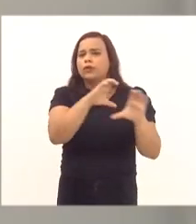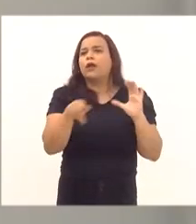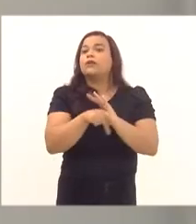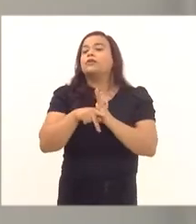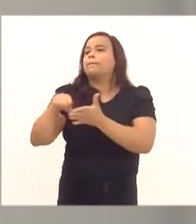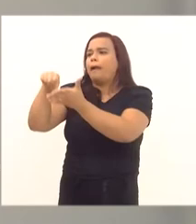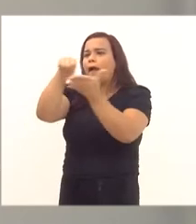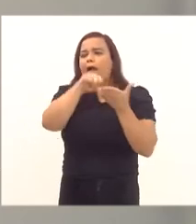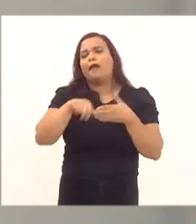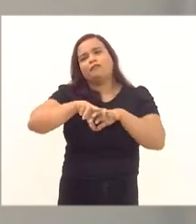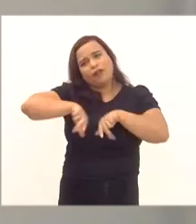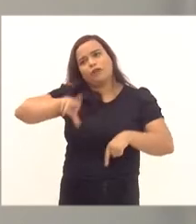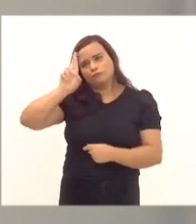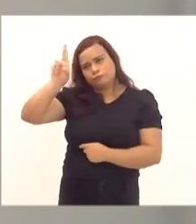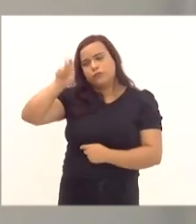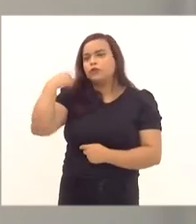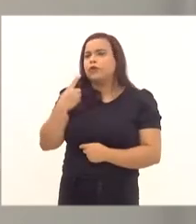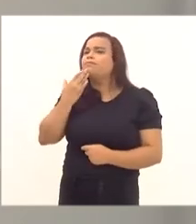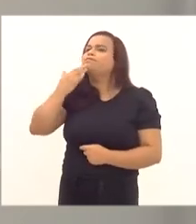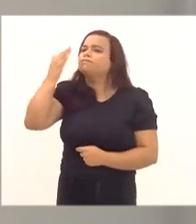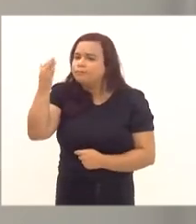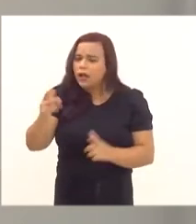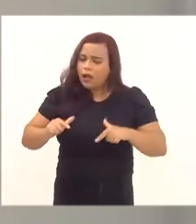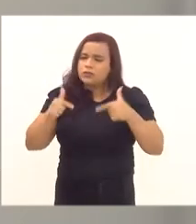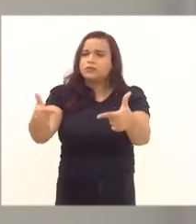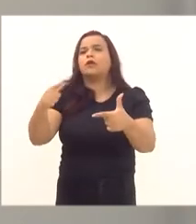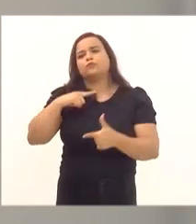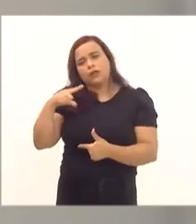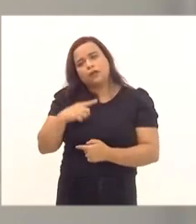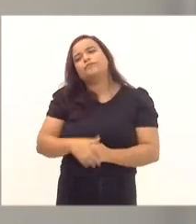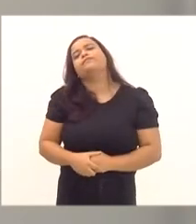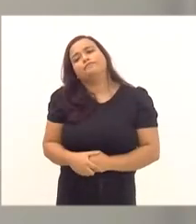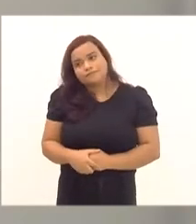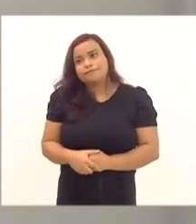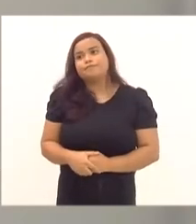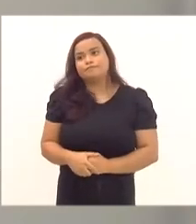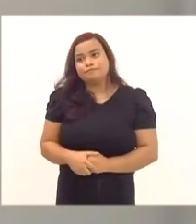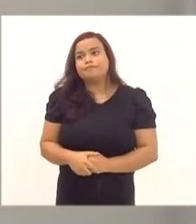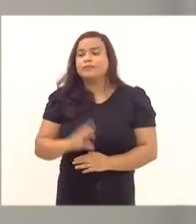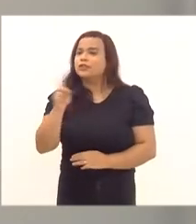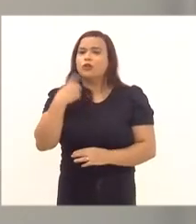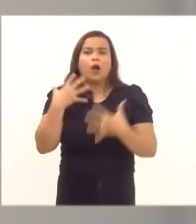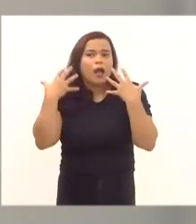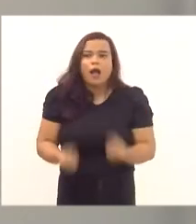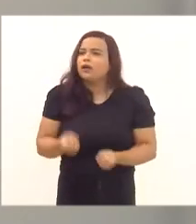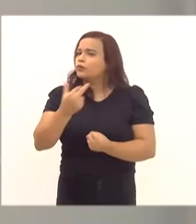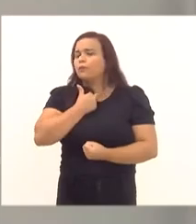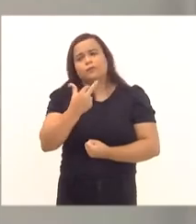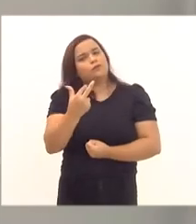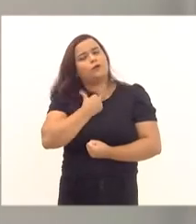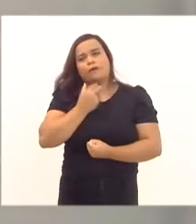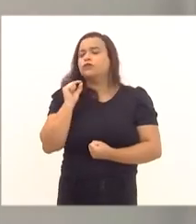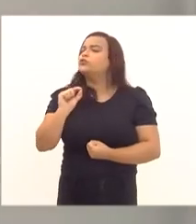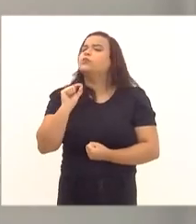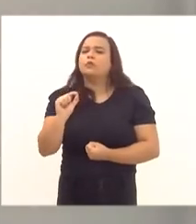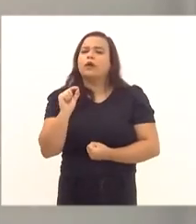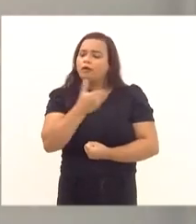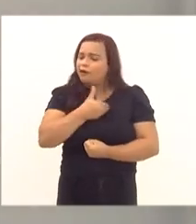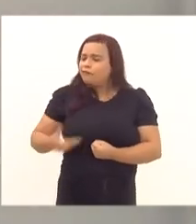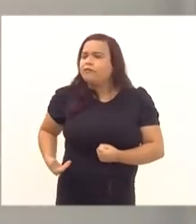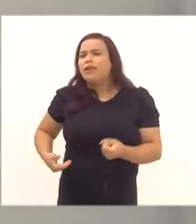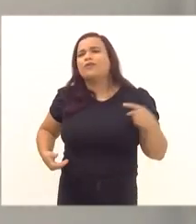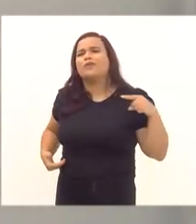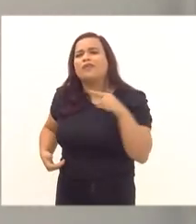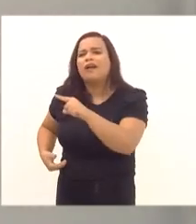outros órgãos pedindo providências é inadimissível inadimissível o